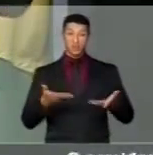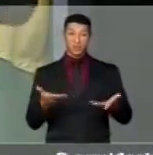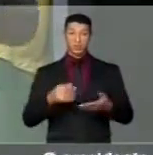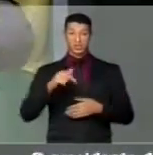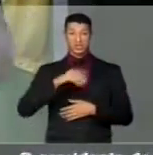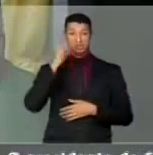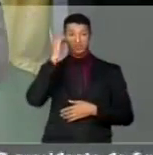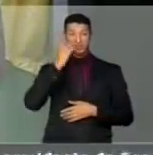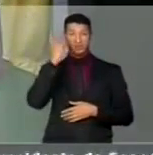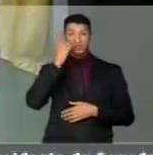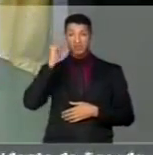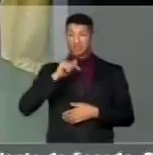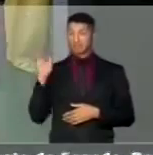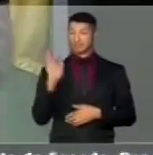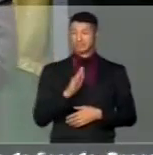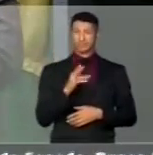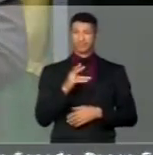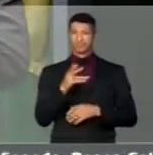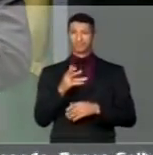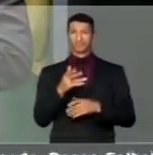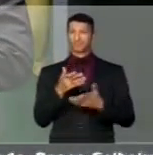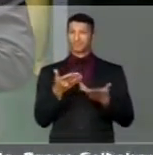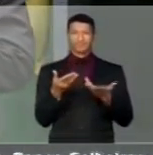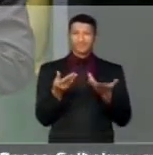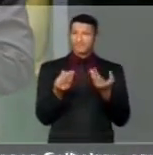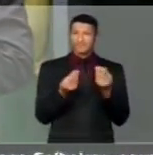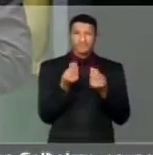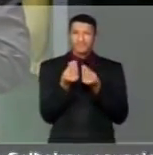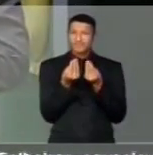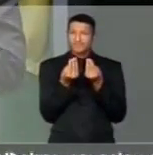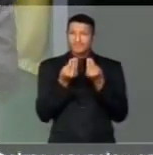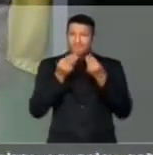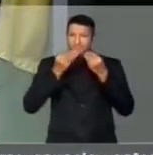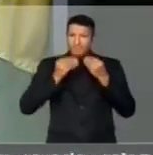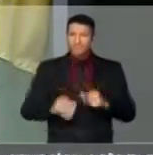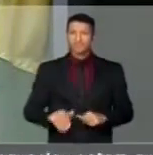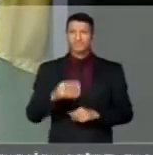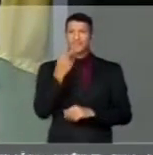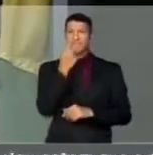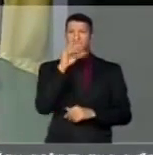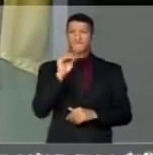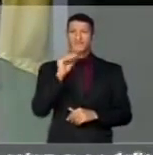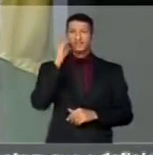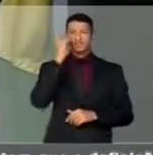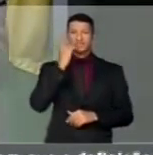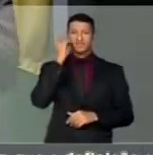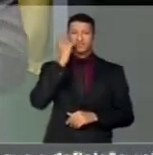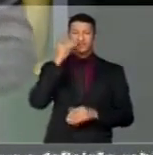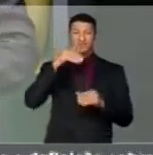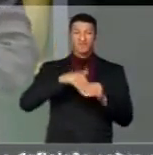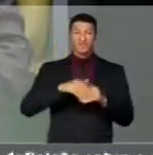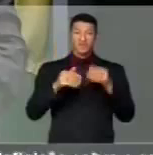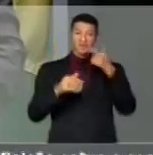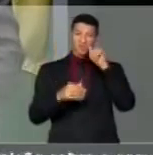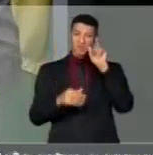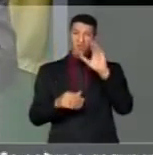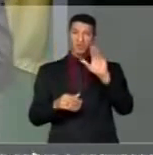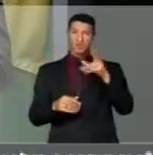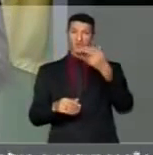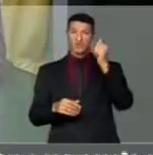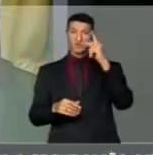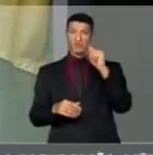um deputado aqui para tentar desqualificar 20 deputados que votaram ontem na chapa